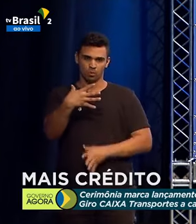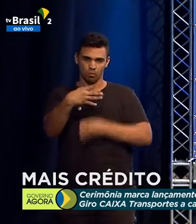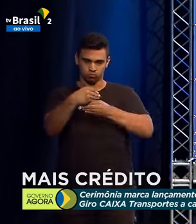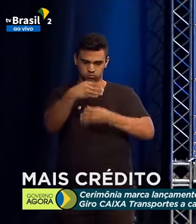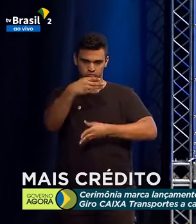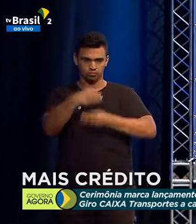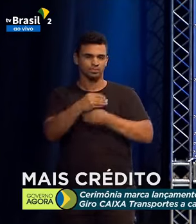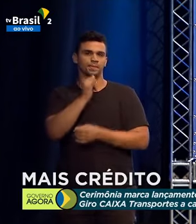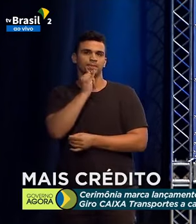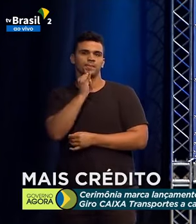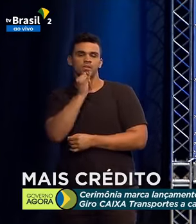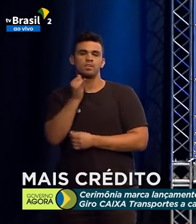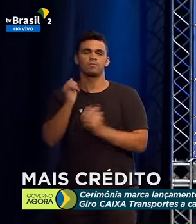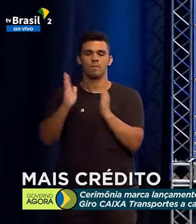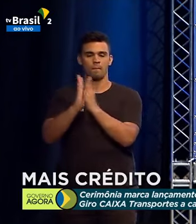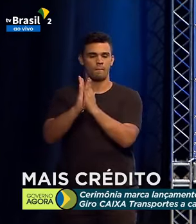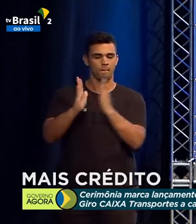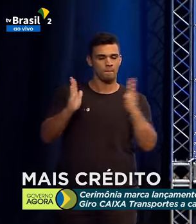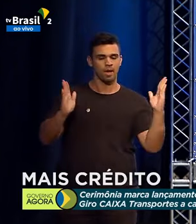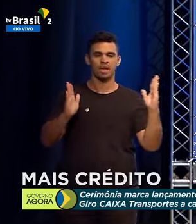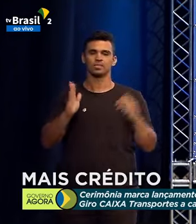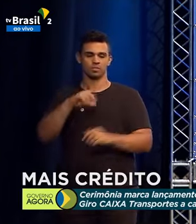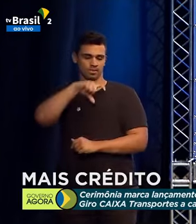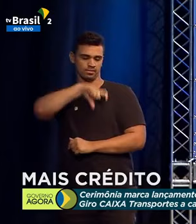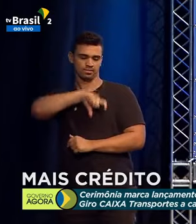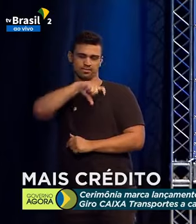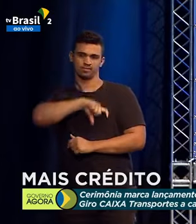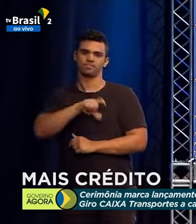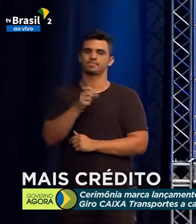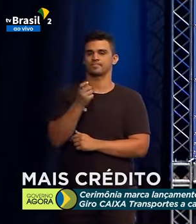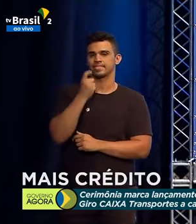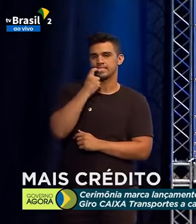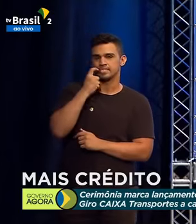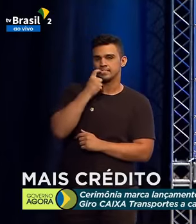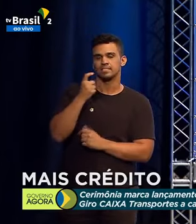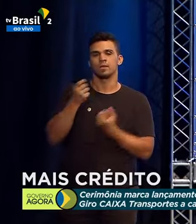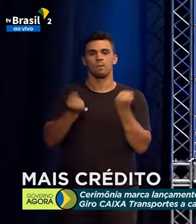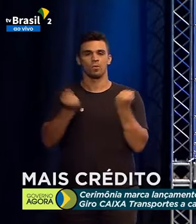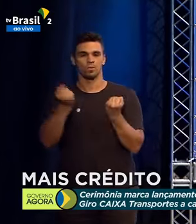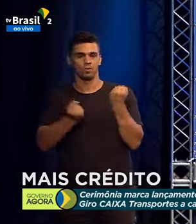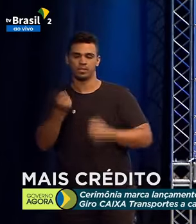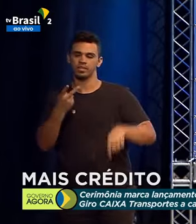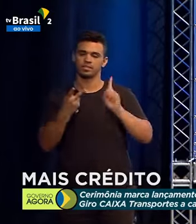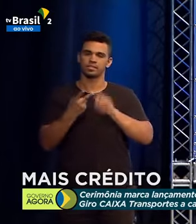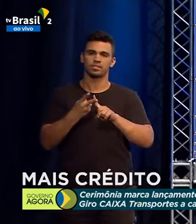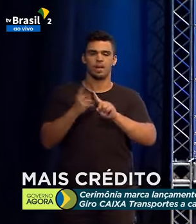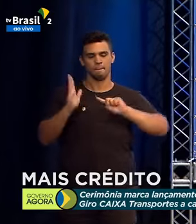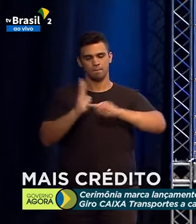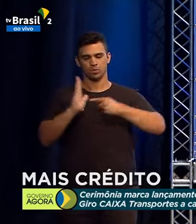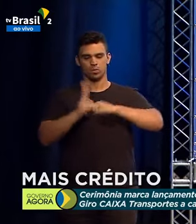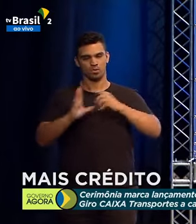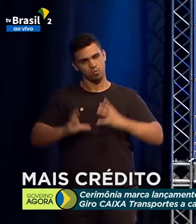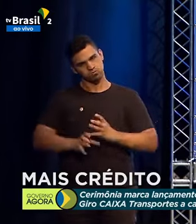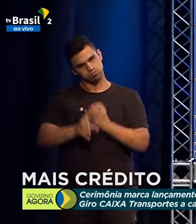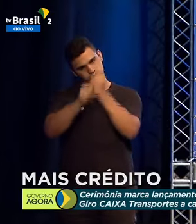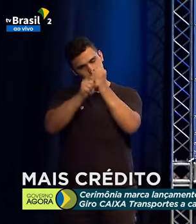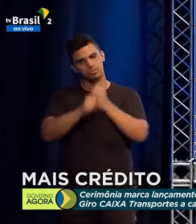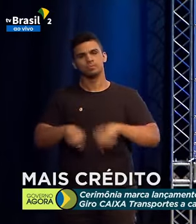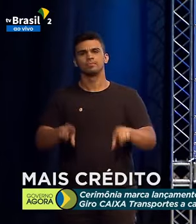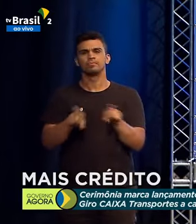o aumento do prazo para a carteira de motorista, o aumento da pontuação, a mudança nas regras de pesagem,